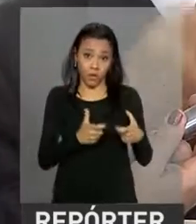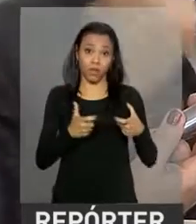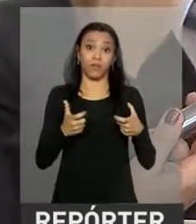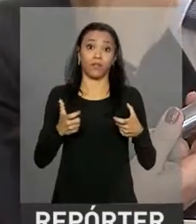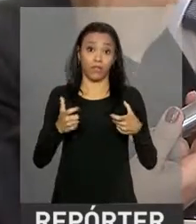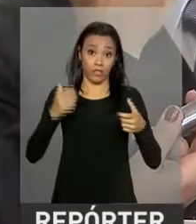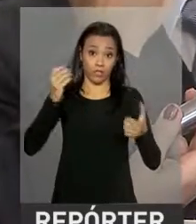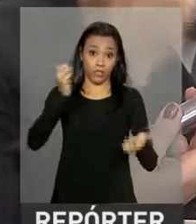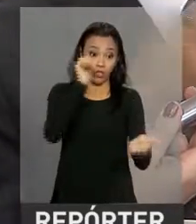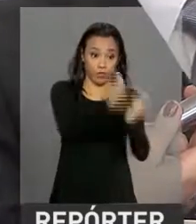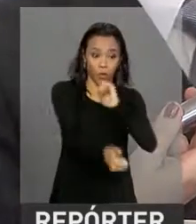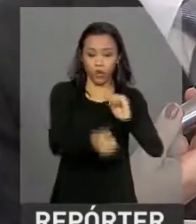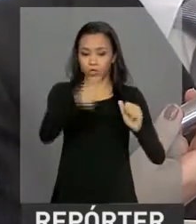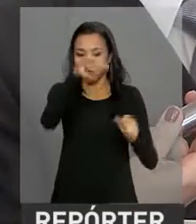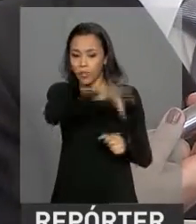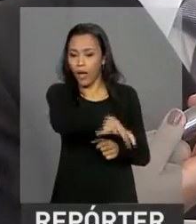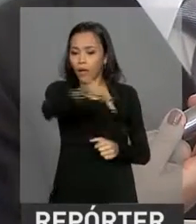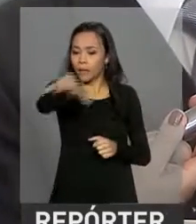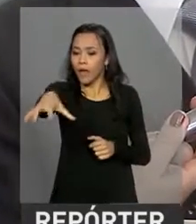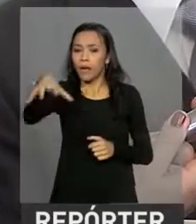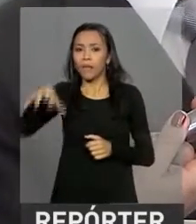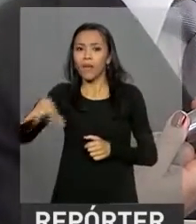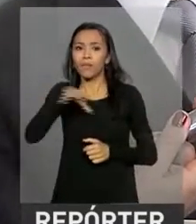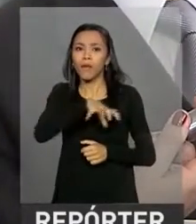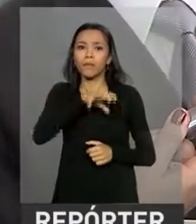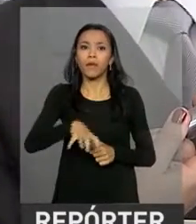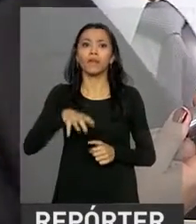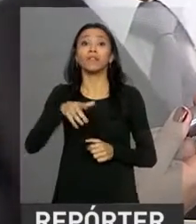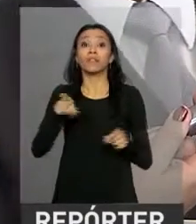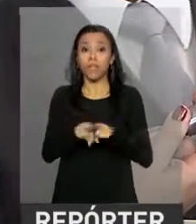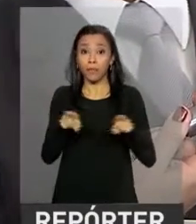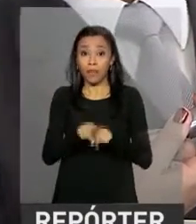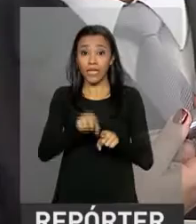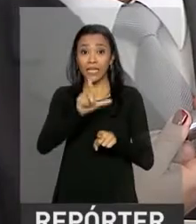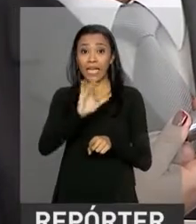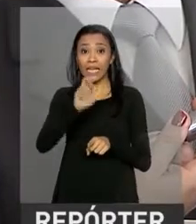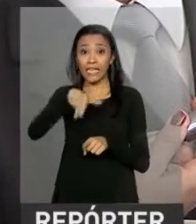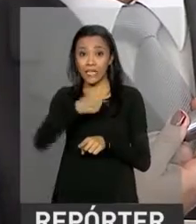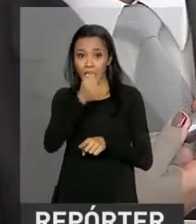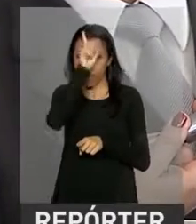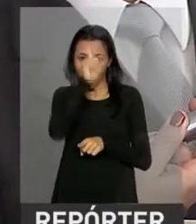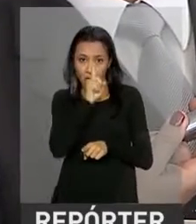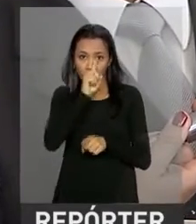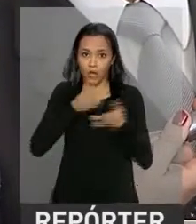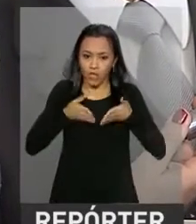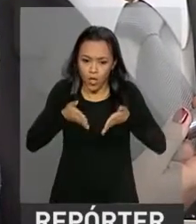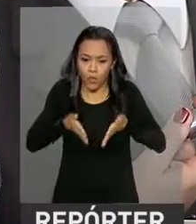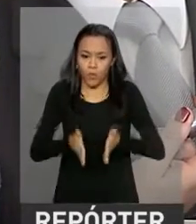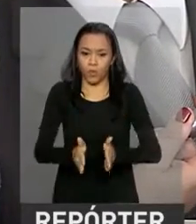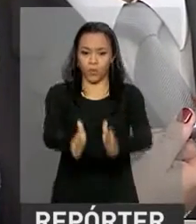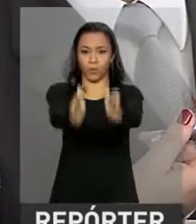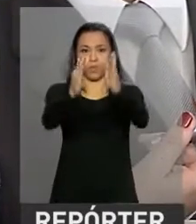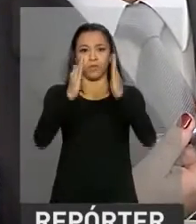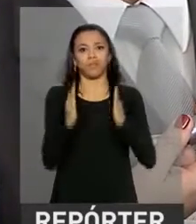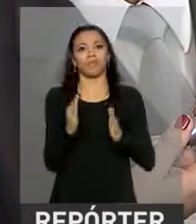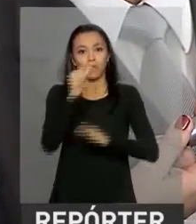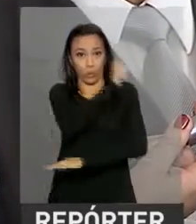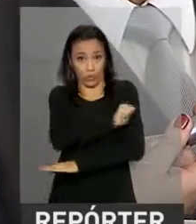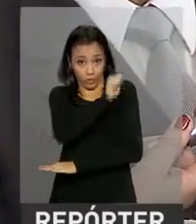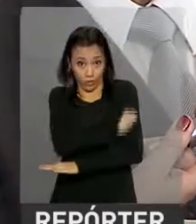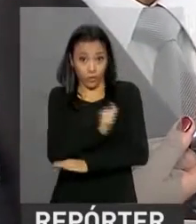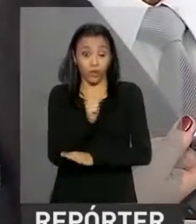Transolímpica, Linha Amarela e vias da Zona Sul e da Zona Oeste, que nós estamos